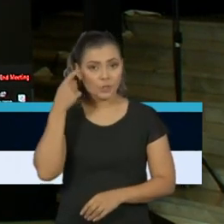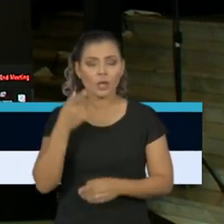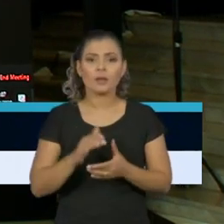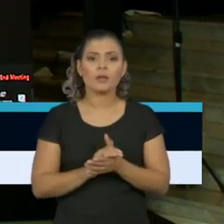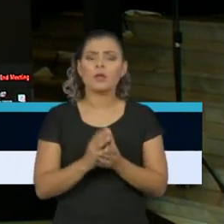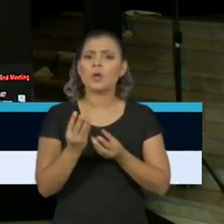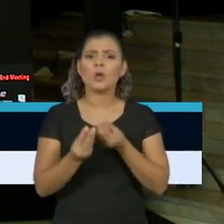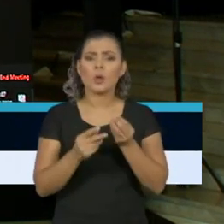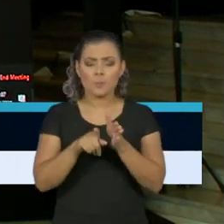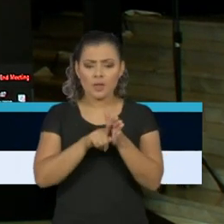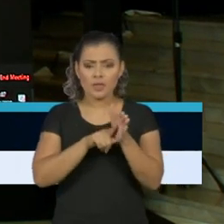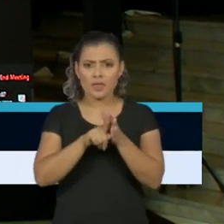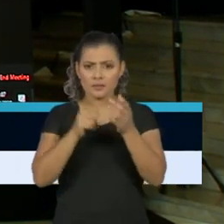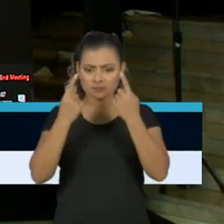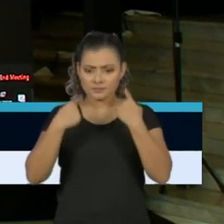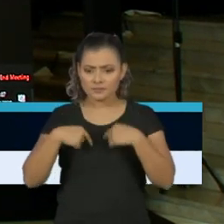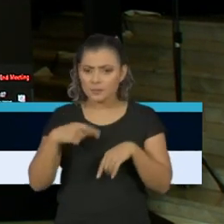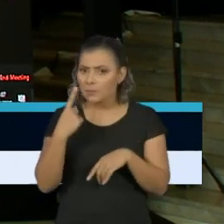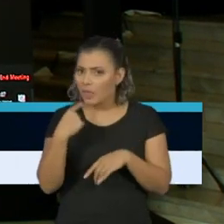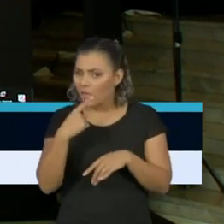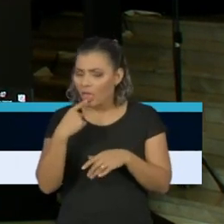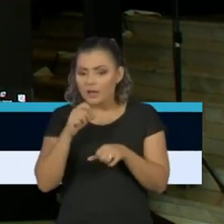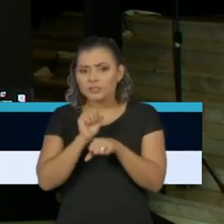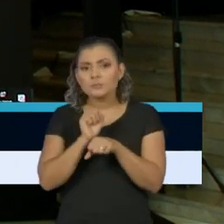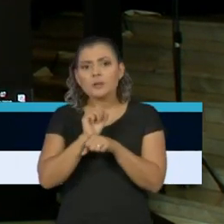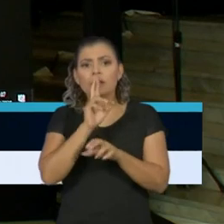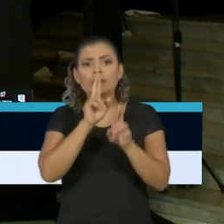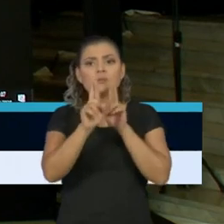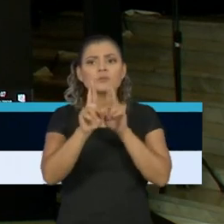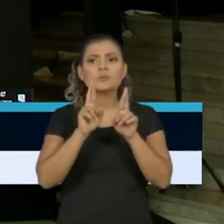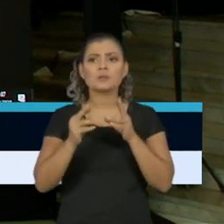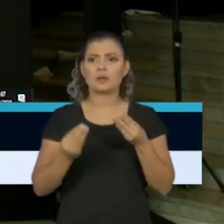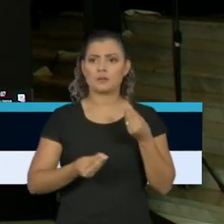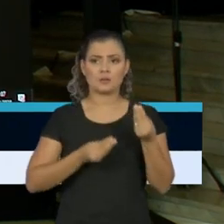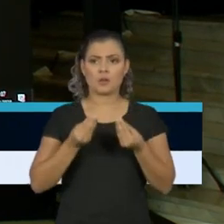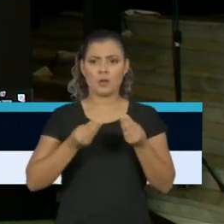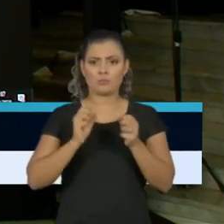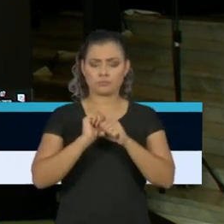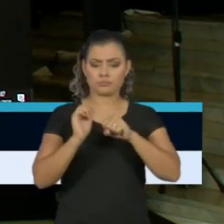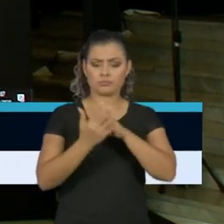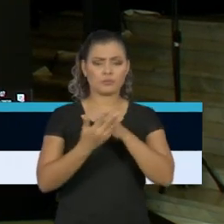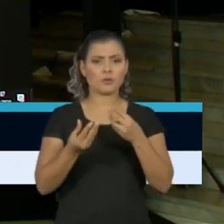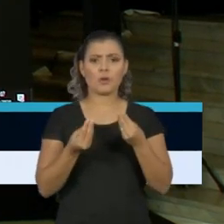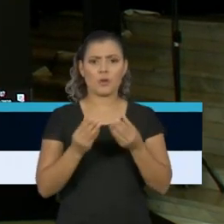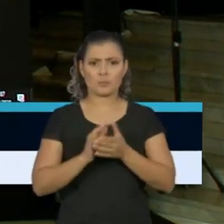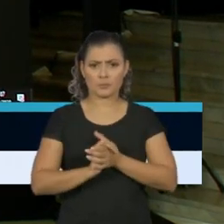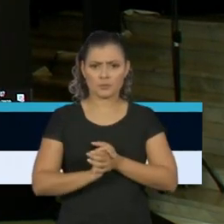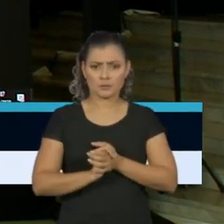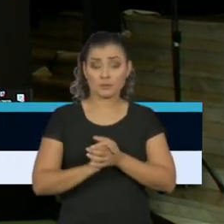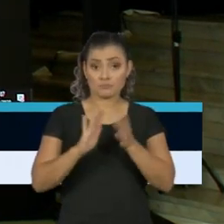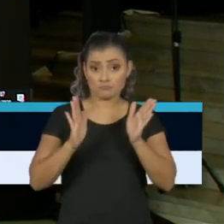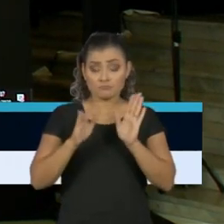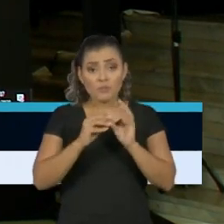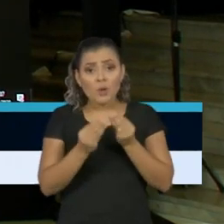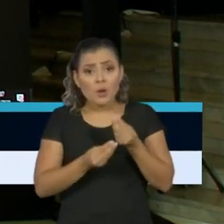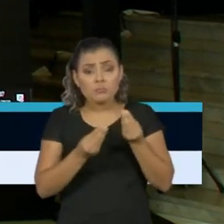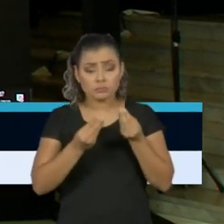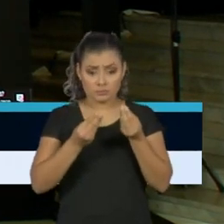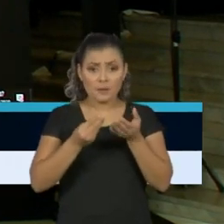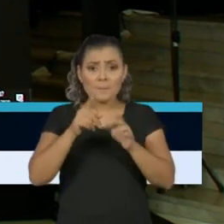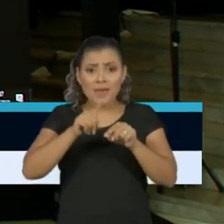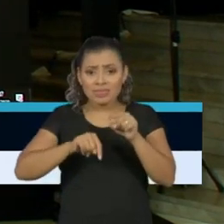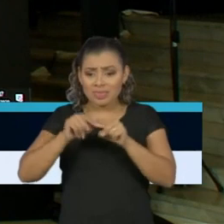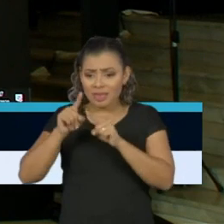de exames, aguardando o resultado aí para a detecção do Covid-19? E de que forma esse estoque